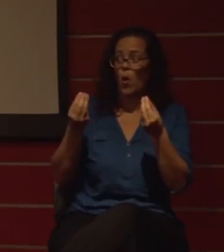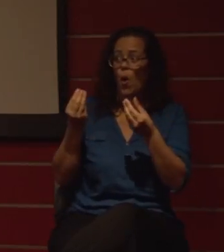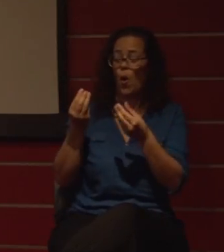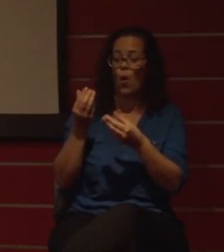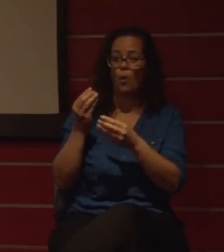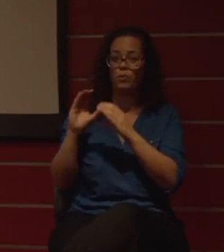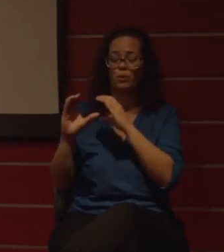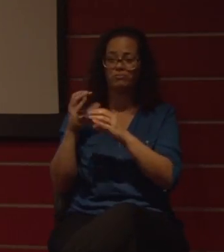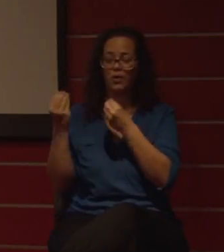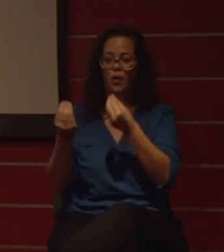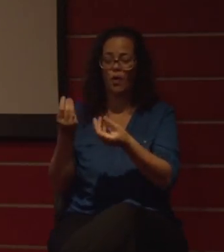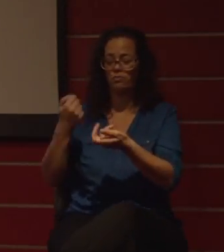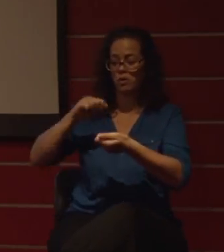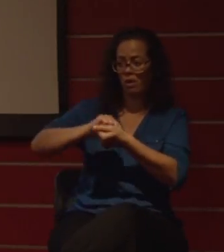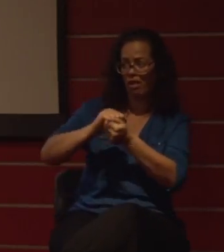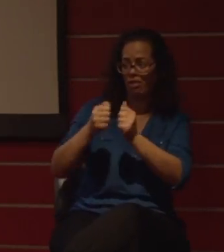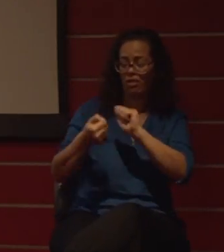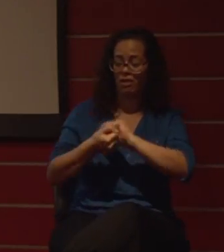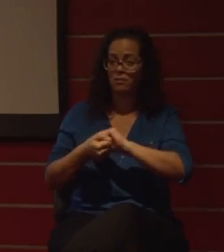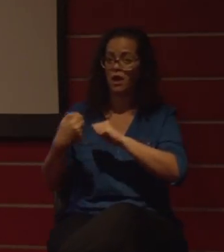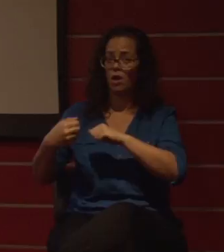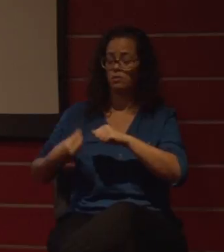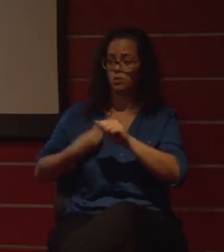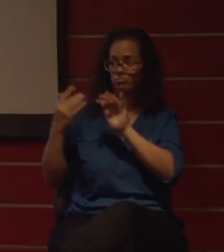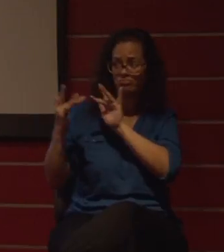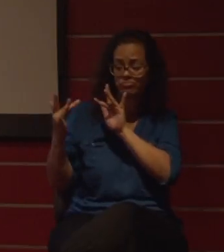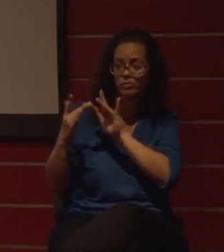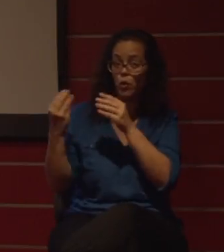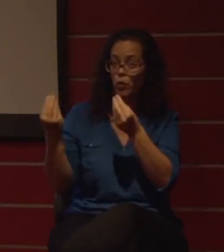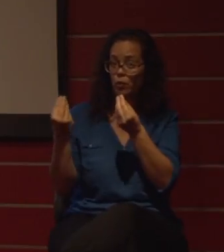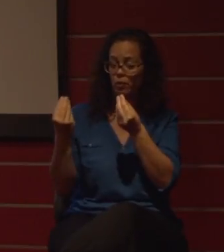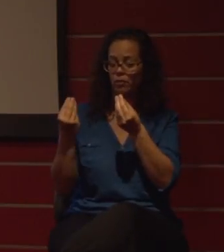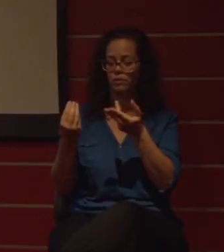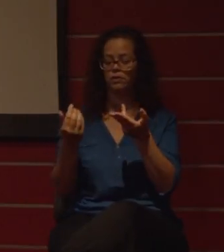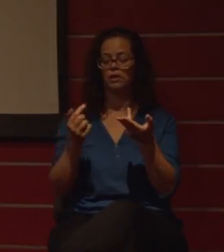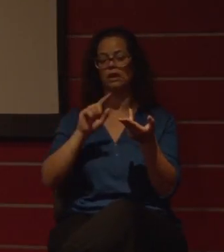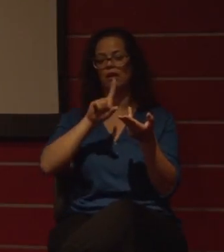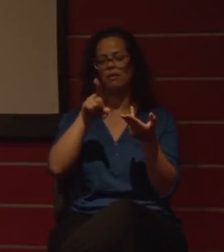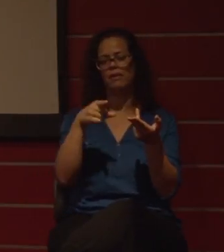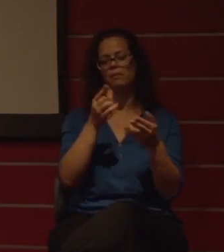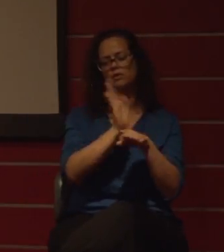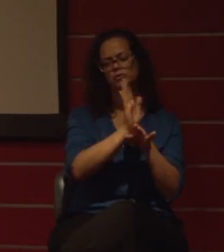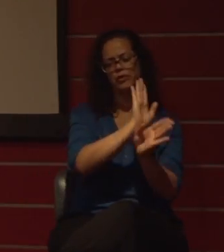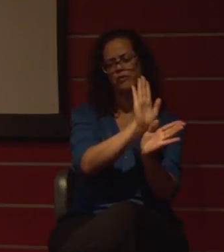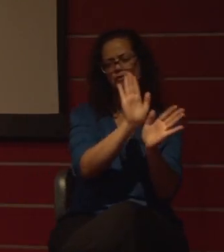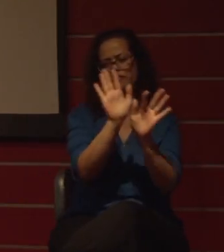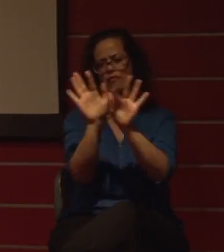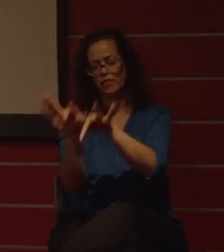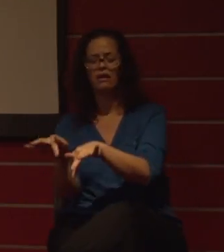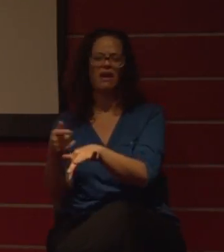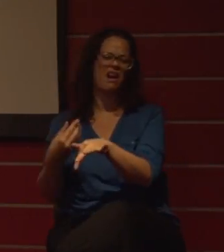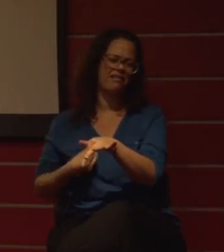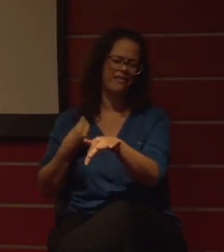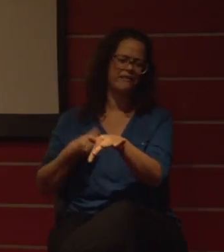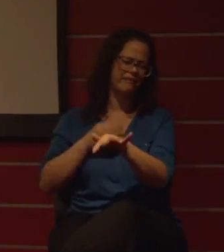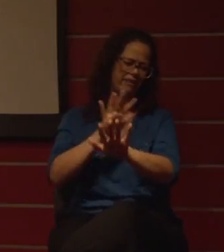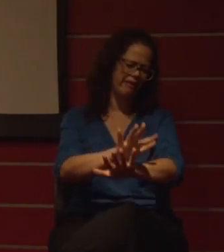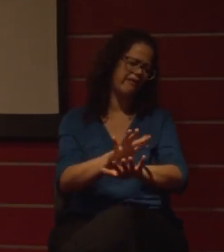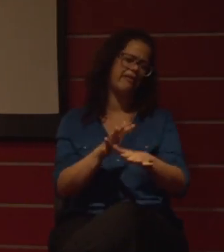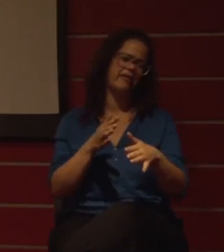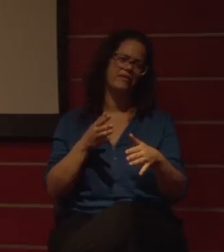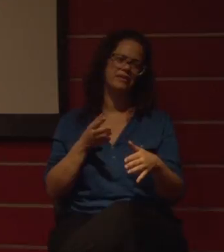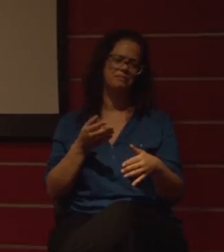adaptar e conviver ali né E no final ele fica vivendo lá ele ele acaba meio que